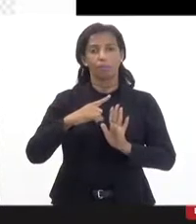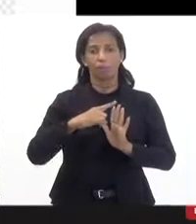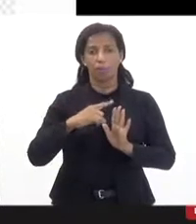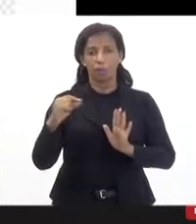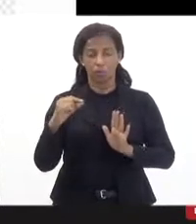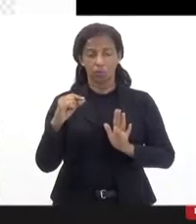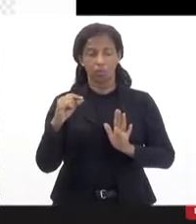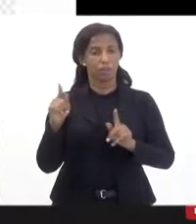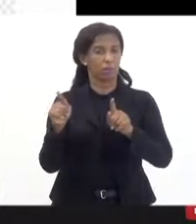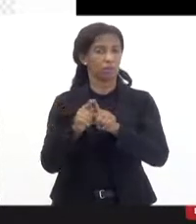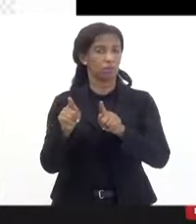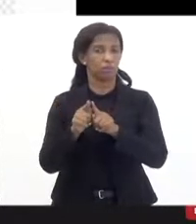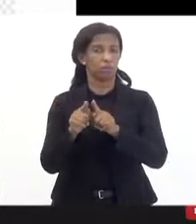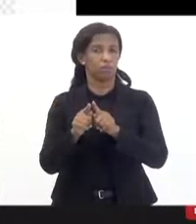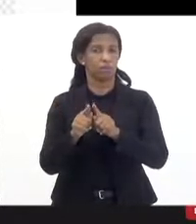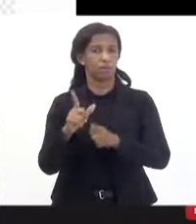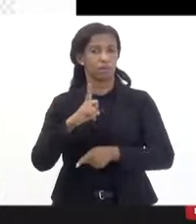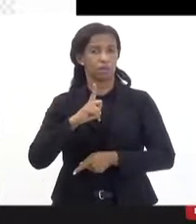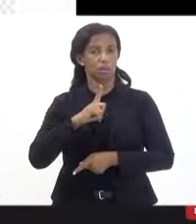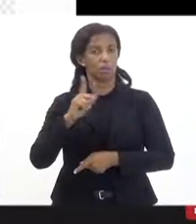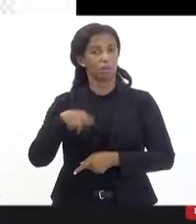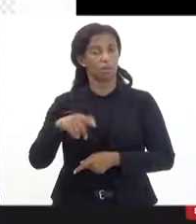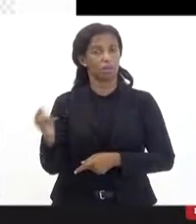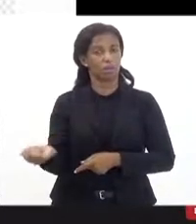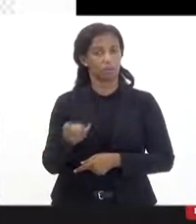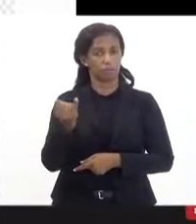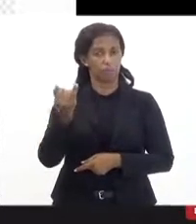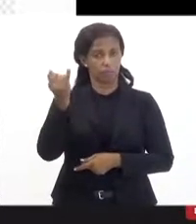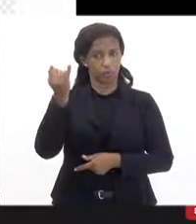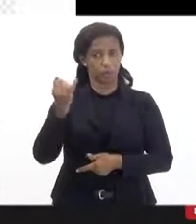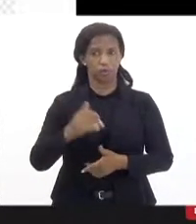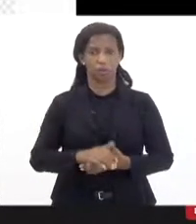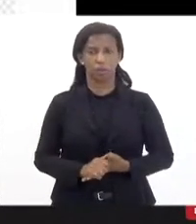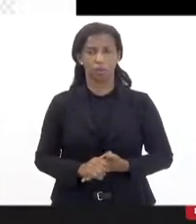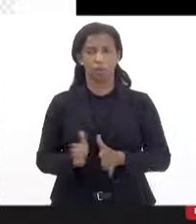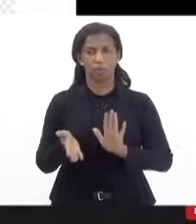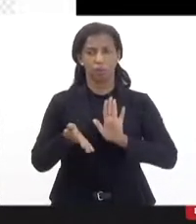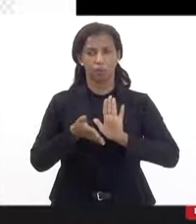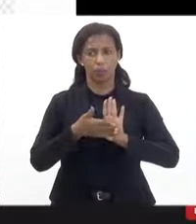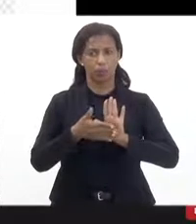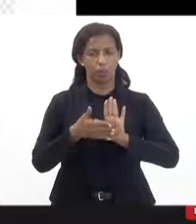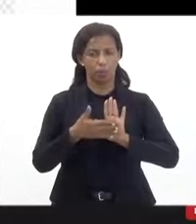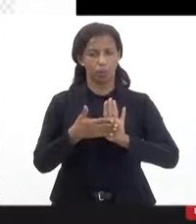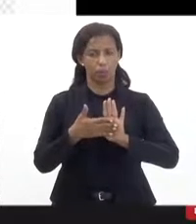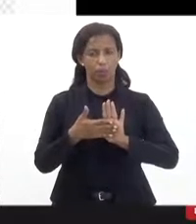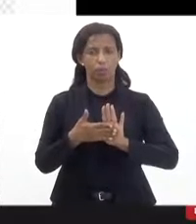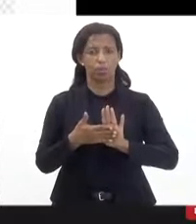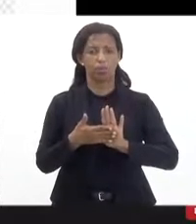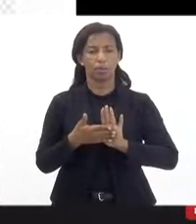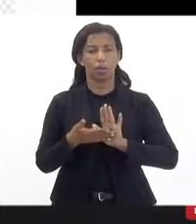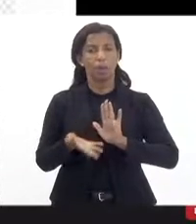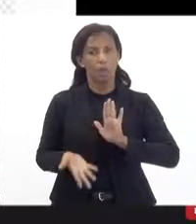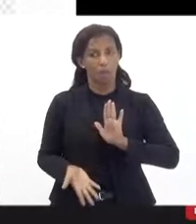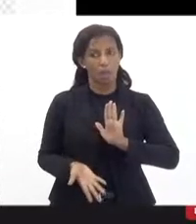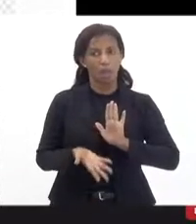da auditoria, isso é importante. O propósito é